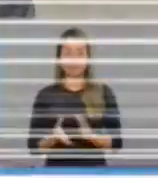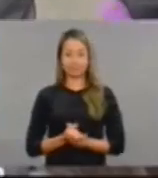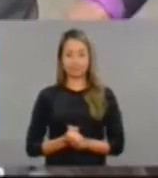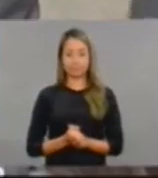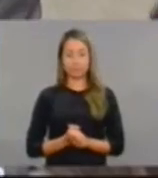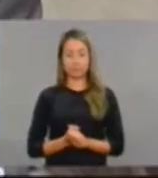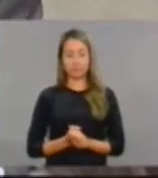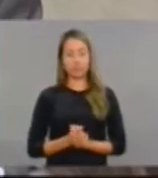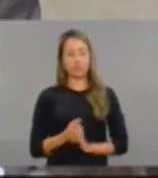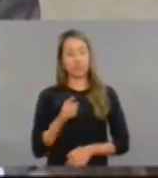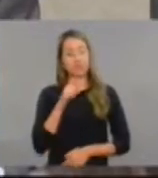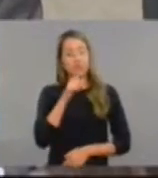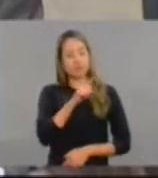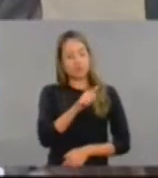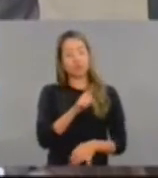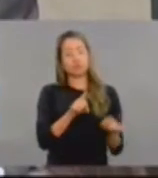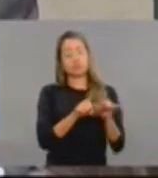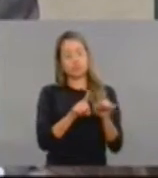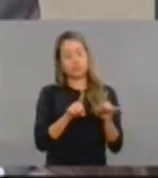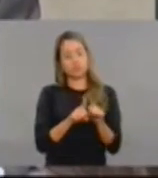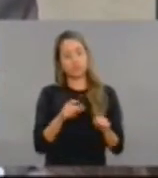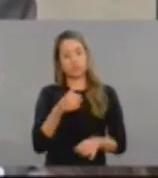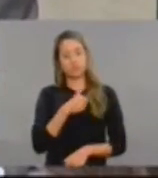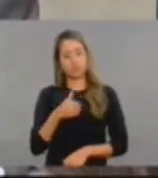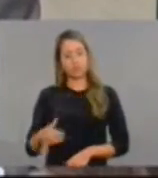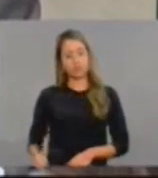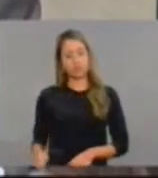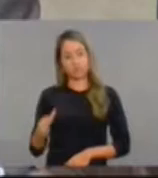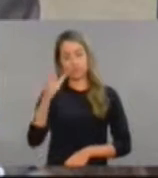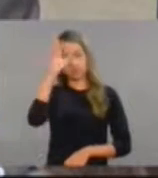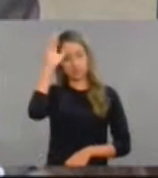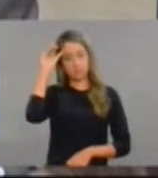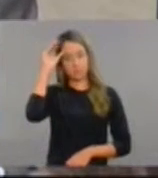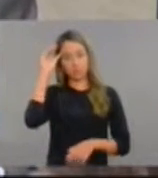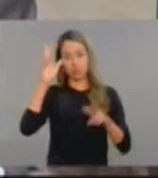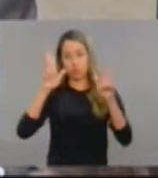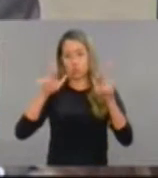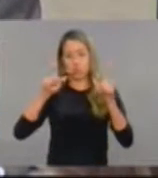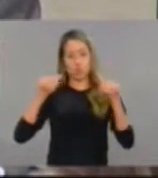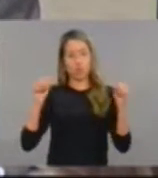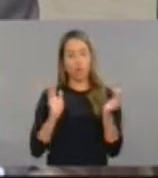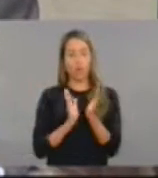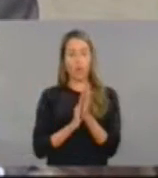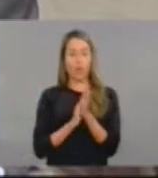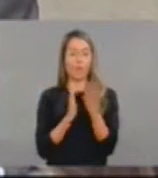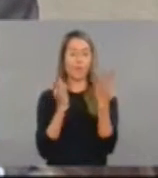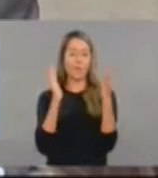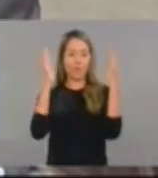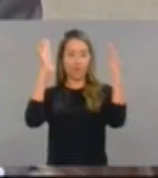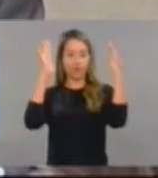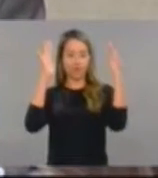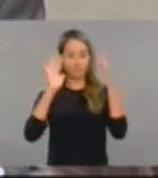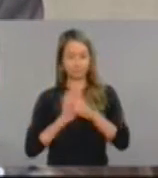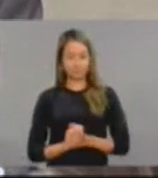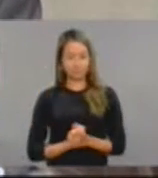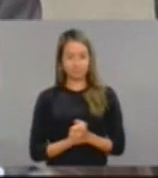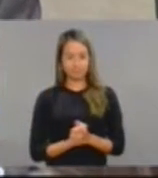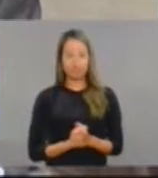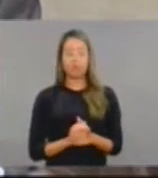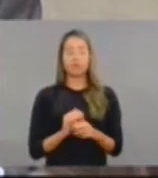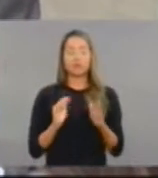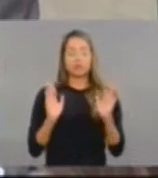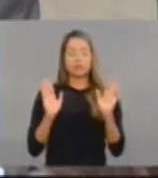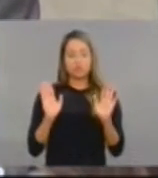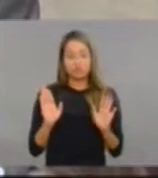vossa senhoria nemum Governador Camilo Santana nunca comemoraram os resultados mas sim